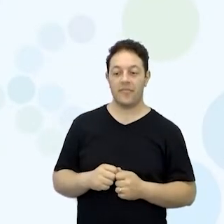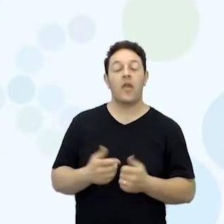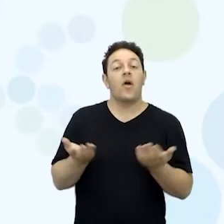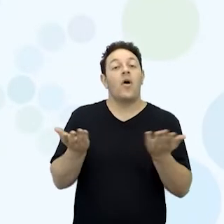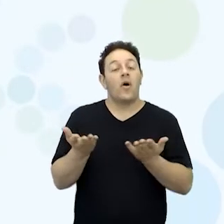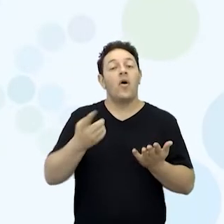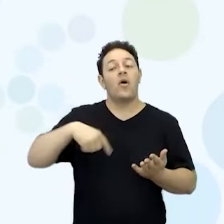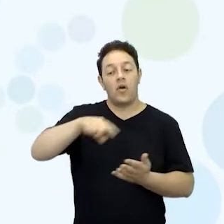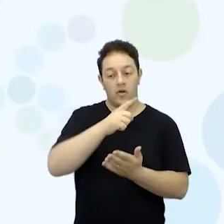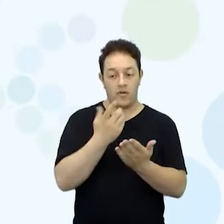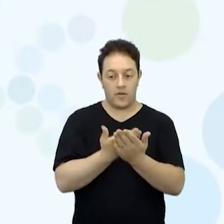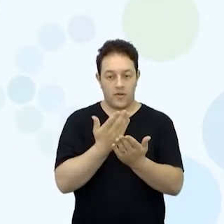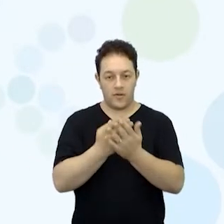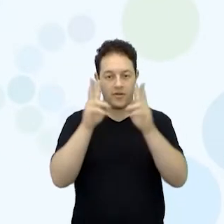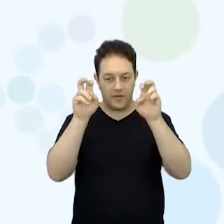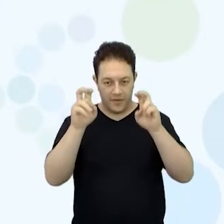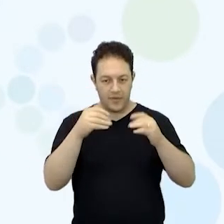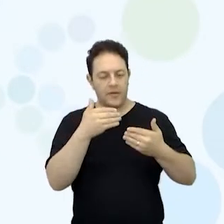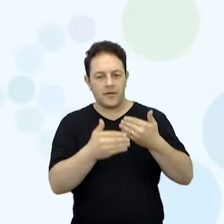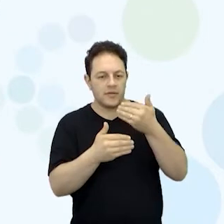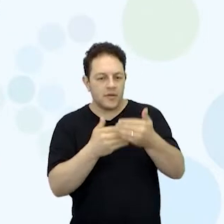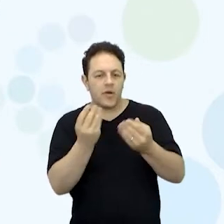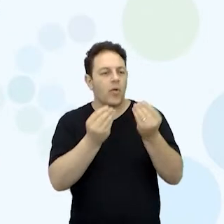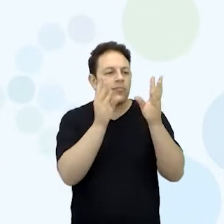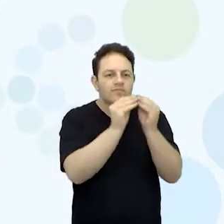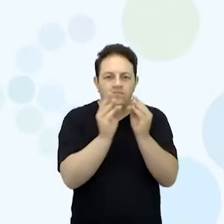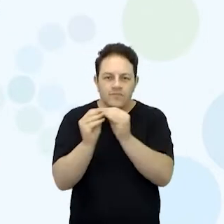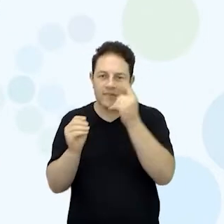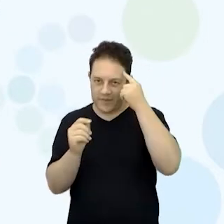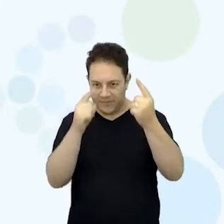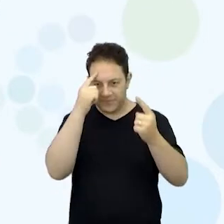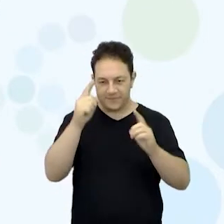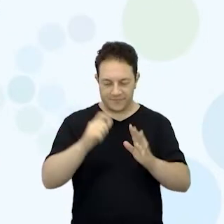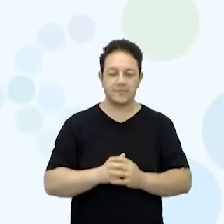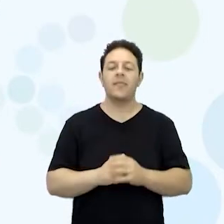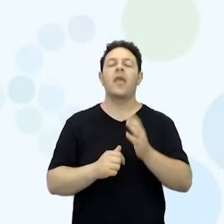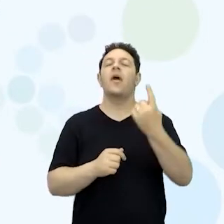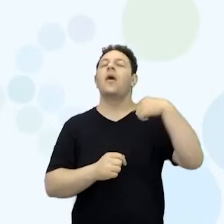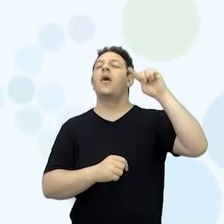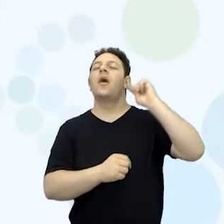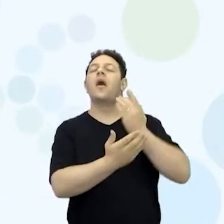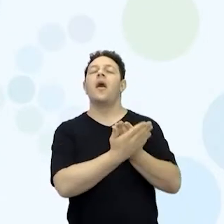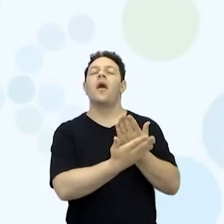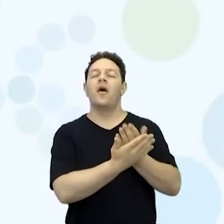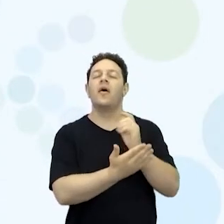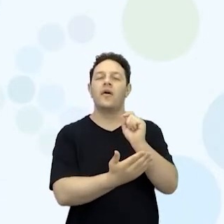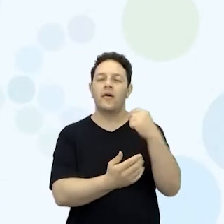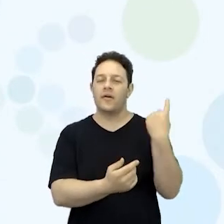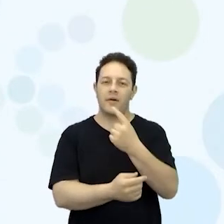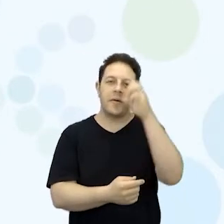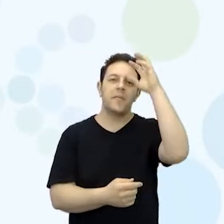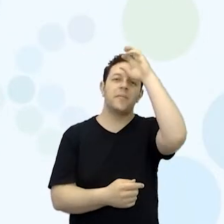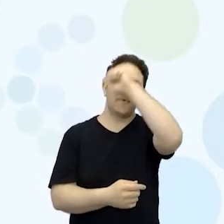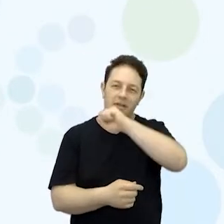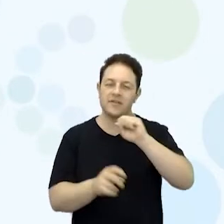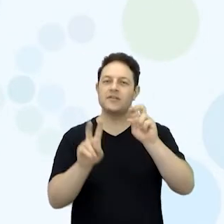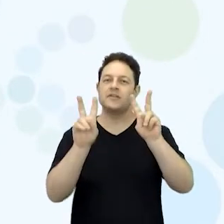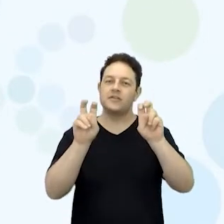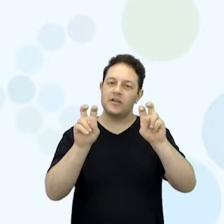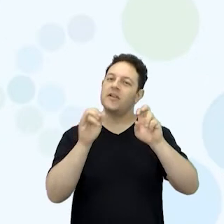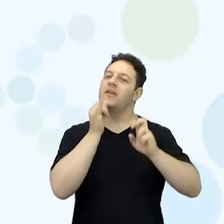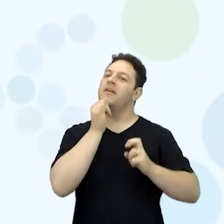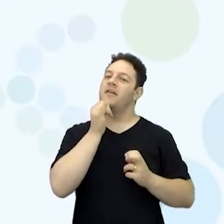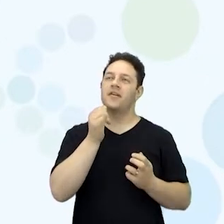vai fazer então a nossa sistematização e então né na nossa última aula a gente viu um pouquinho a respeito